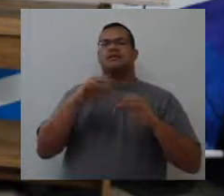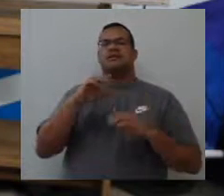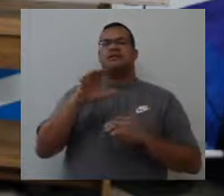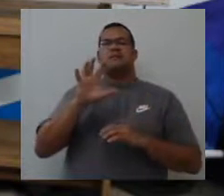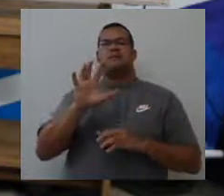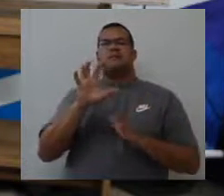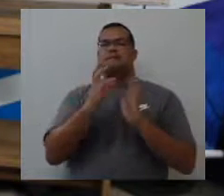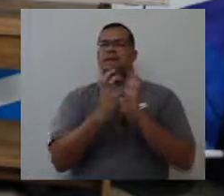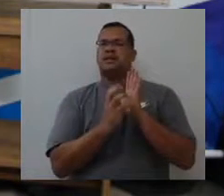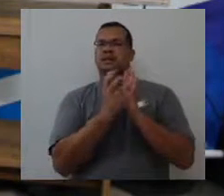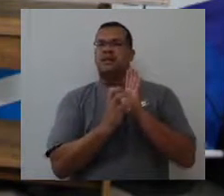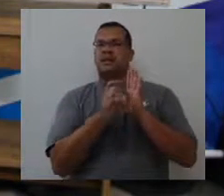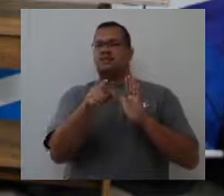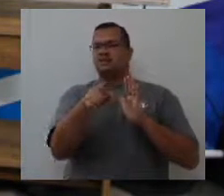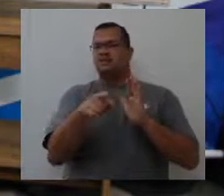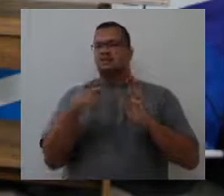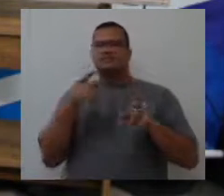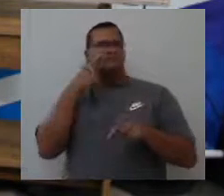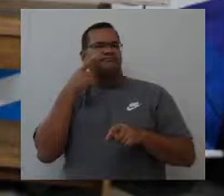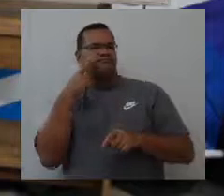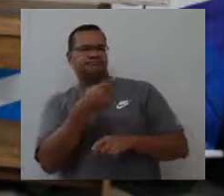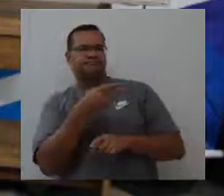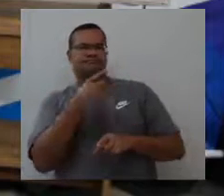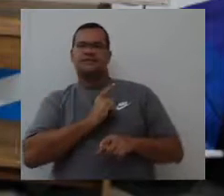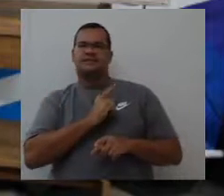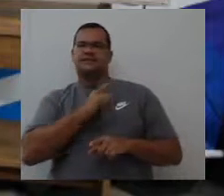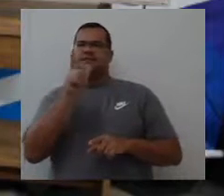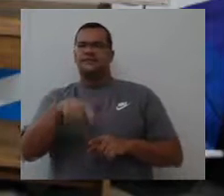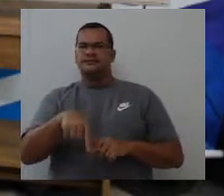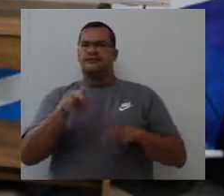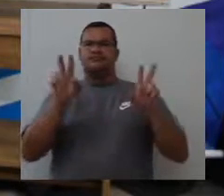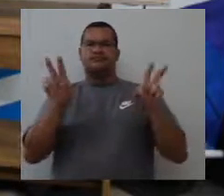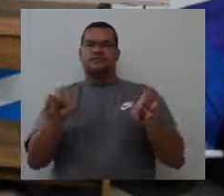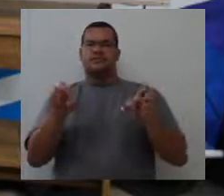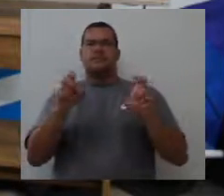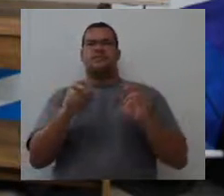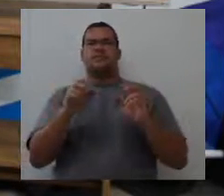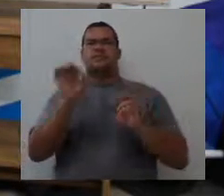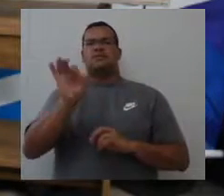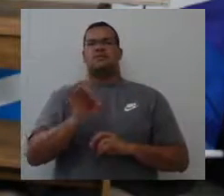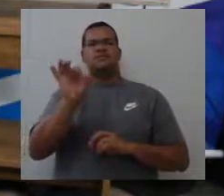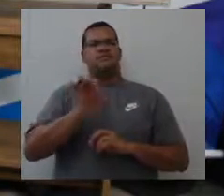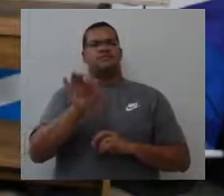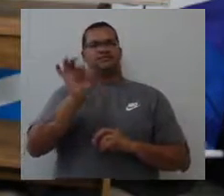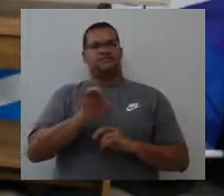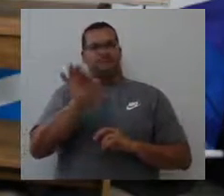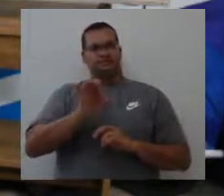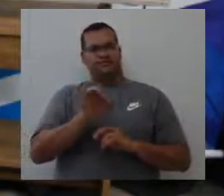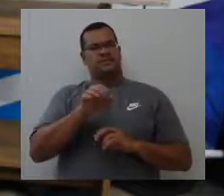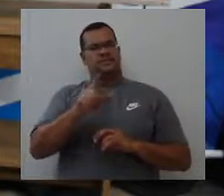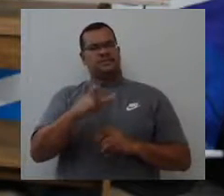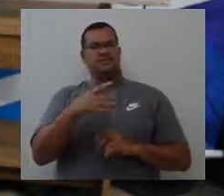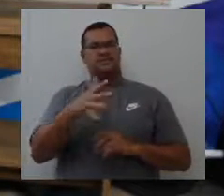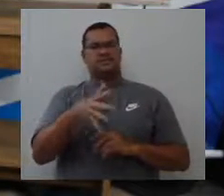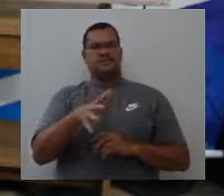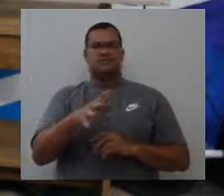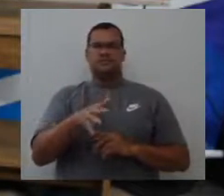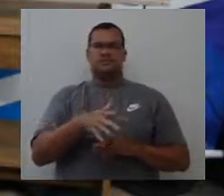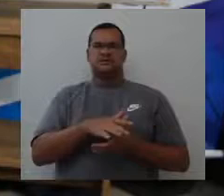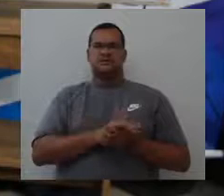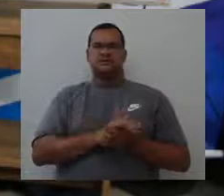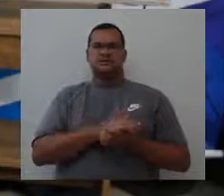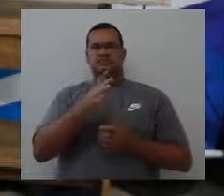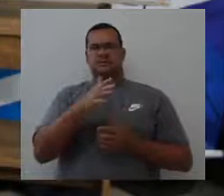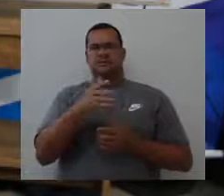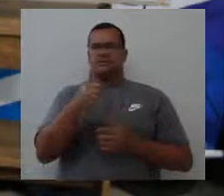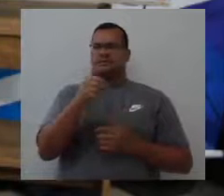passado que caíram o tema porcentagem. 7 das 45, dá aproximadamente aí algo em torno de